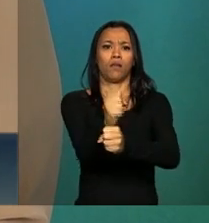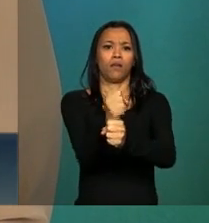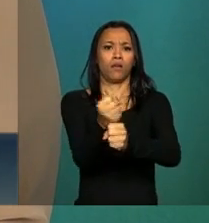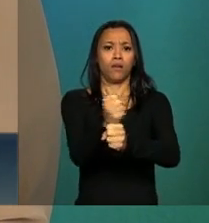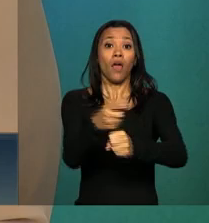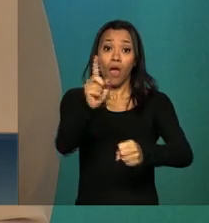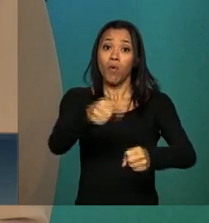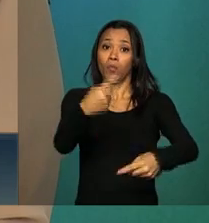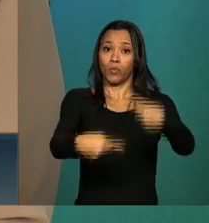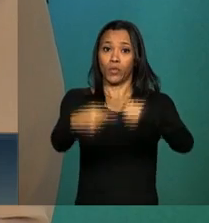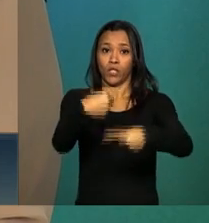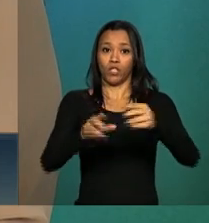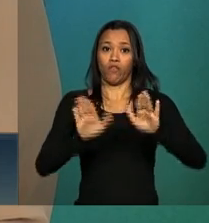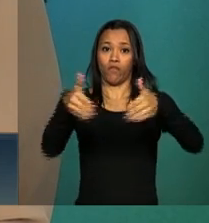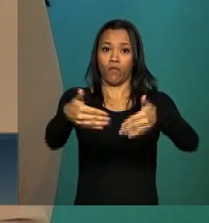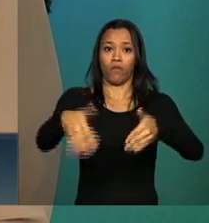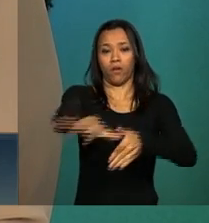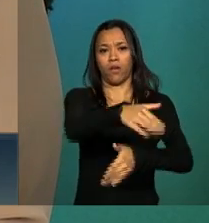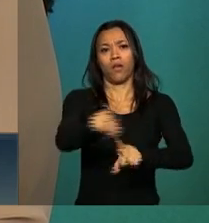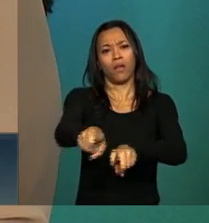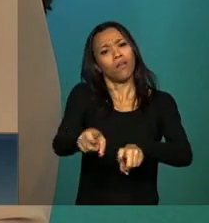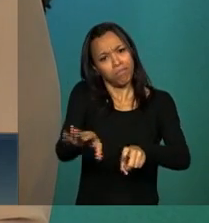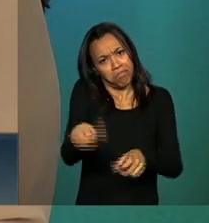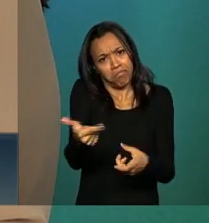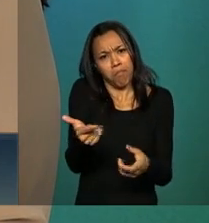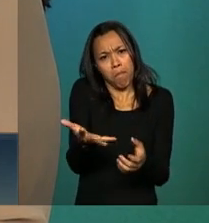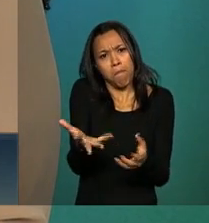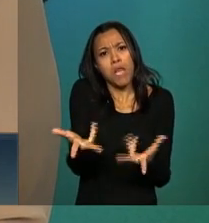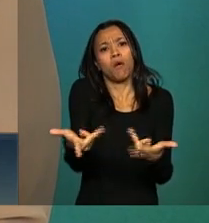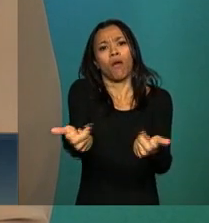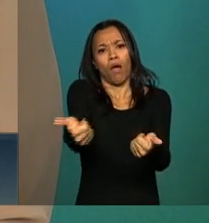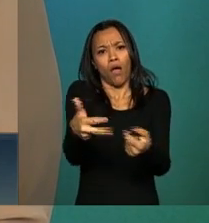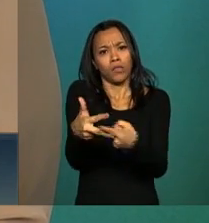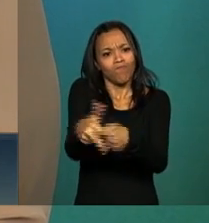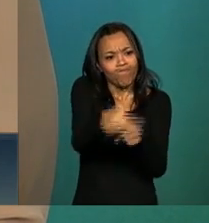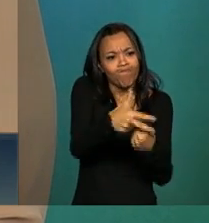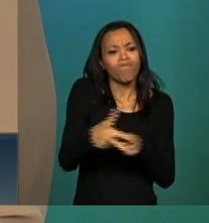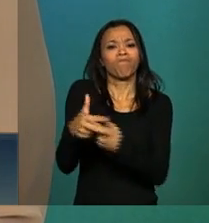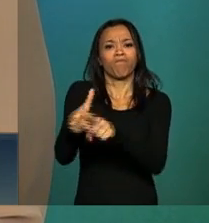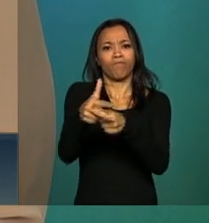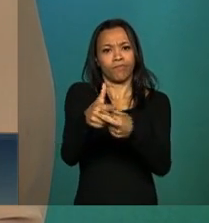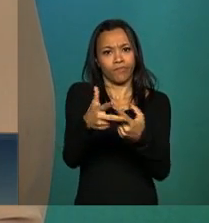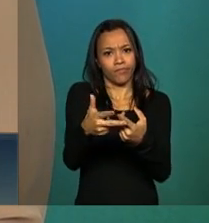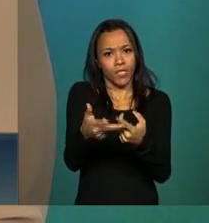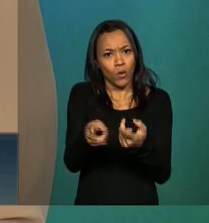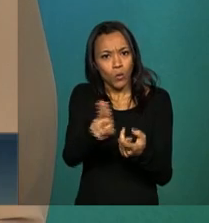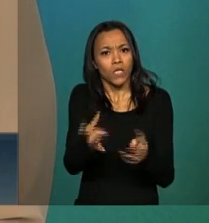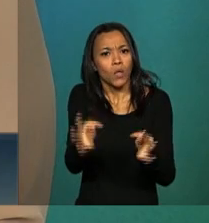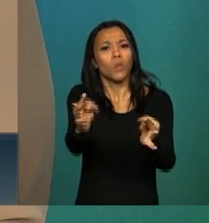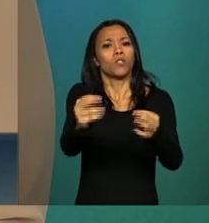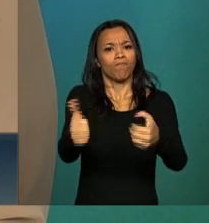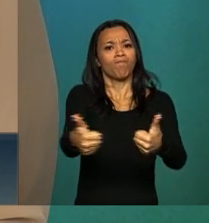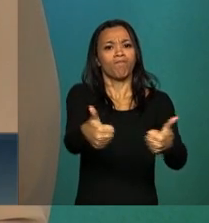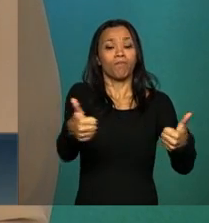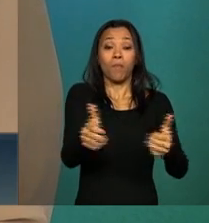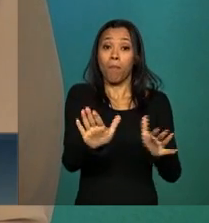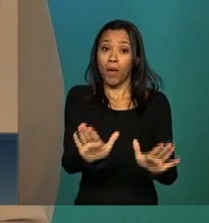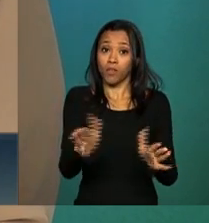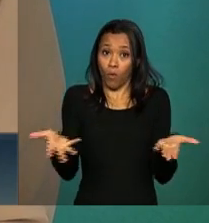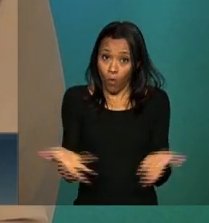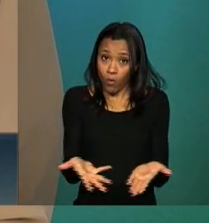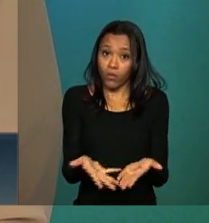que funcionou até aqui, que precisa de ser melhorada, que precisa ser modernizada, mas hoje, inclusive